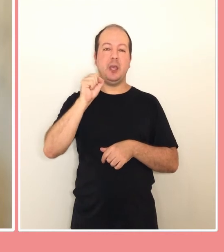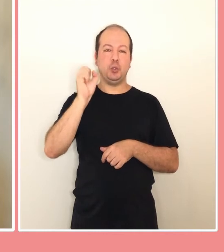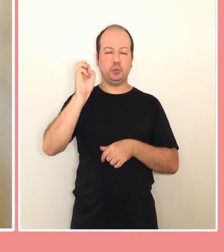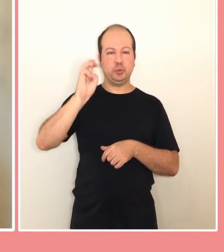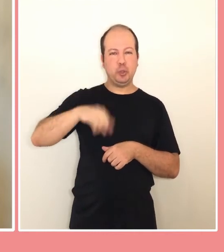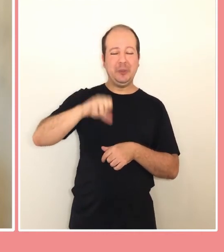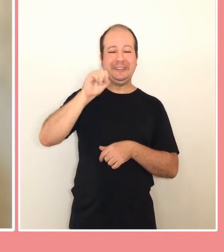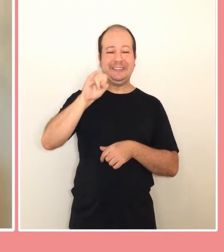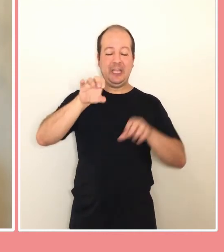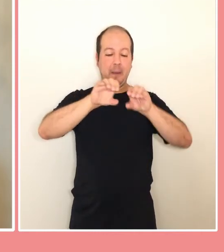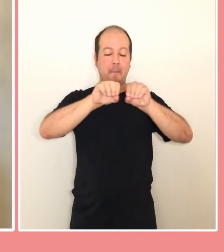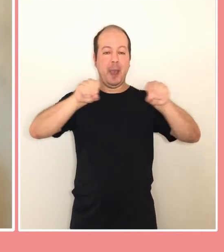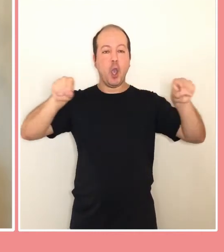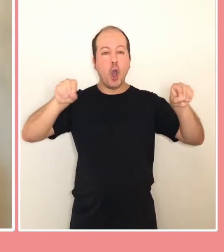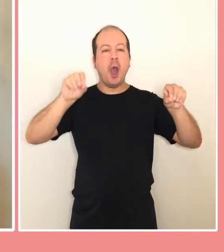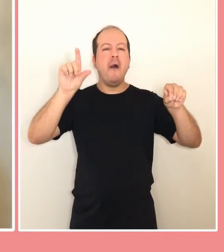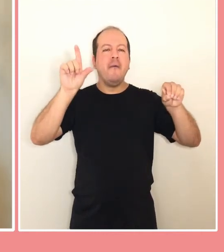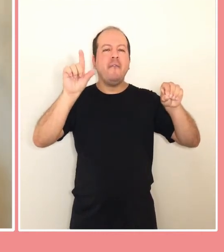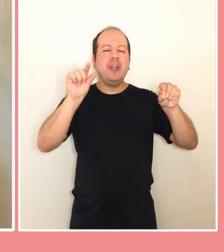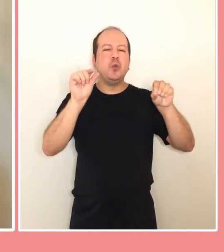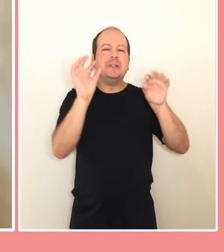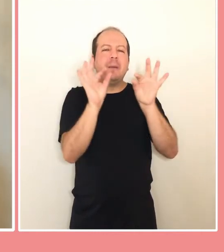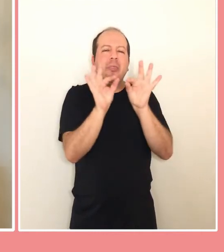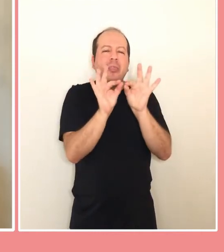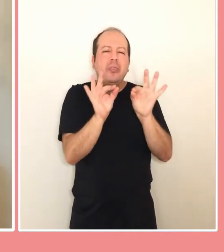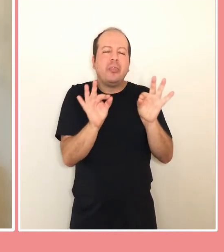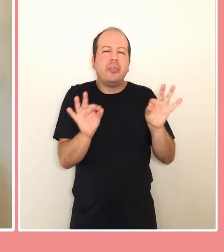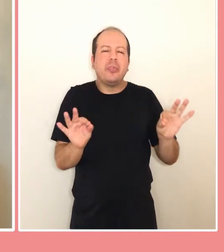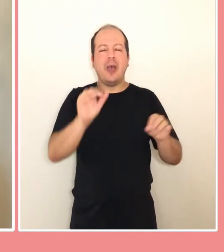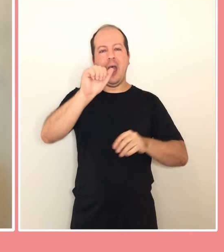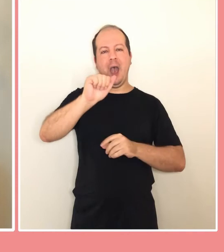o comprimento, mais agudo, mais fininho esse som vai sair.